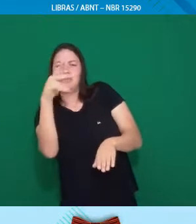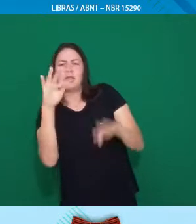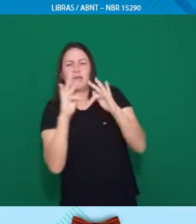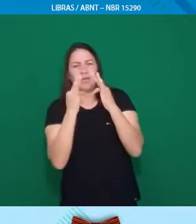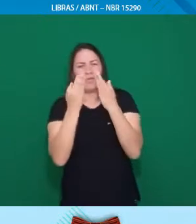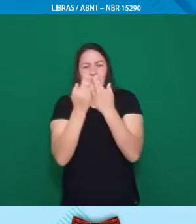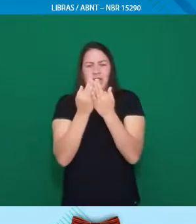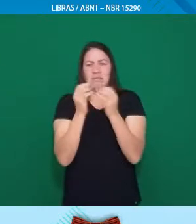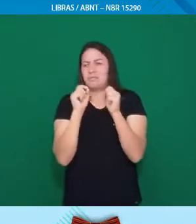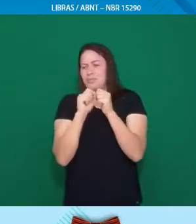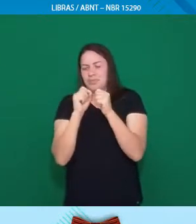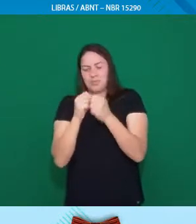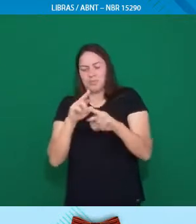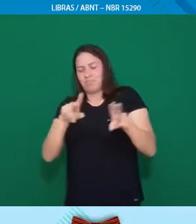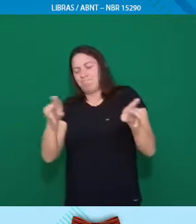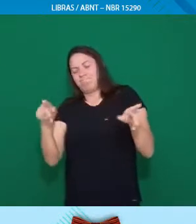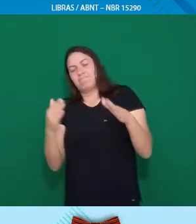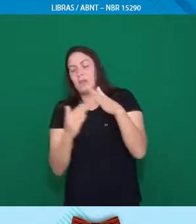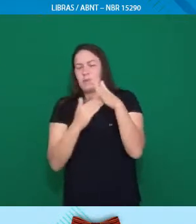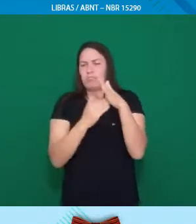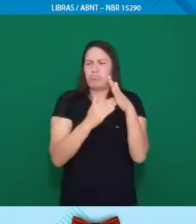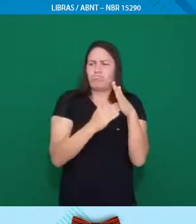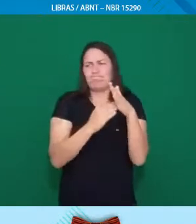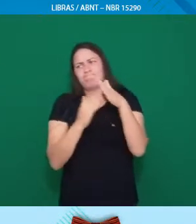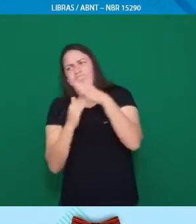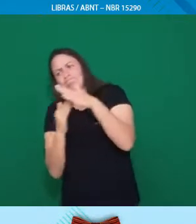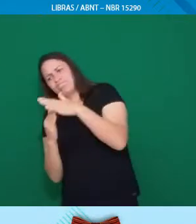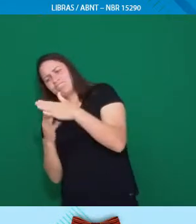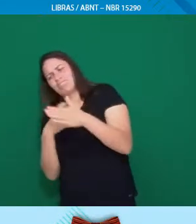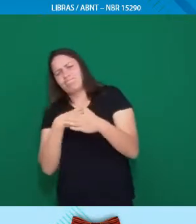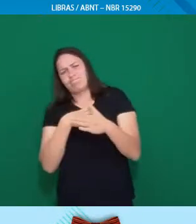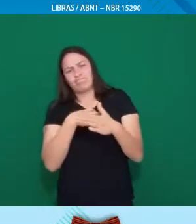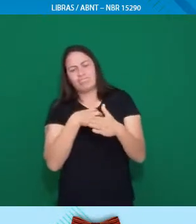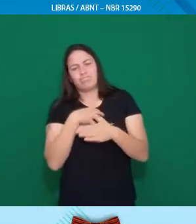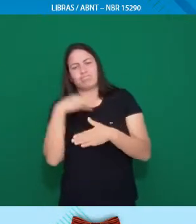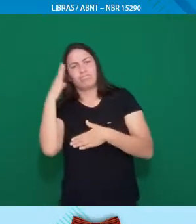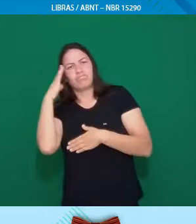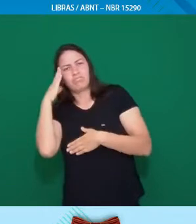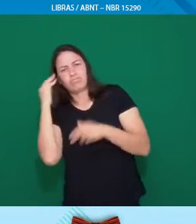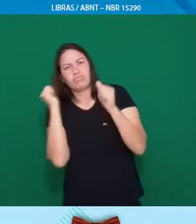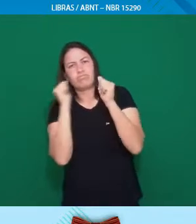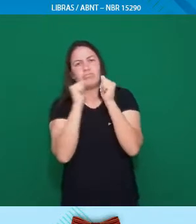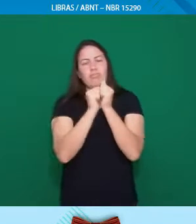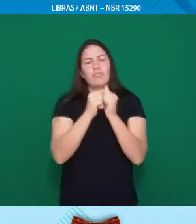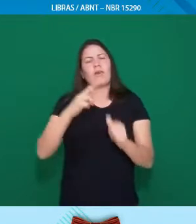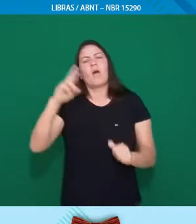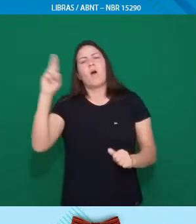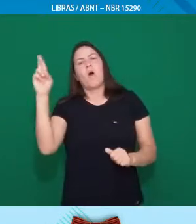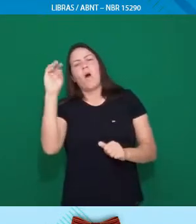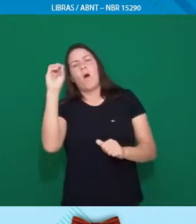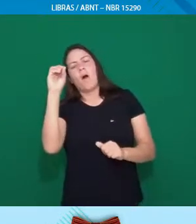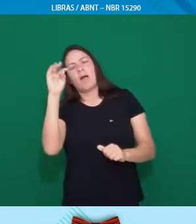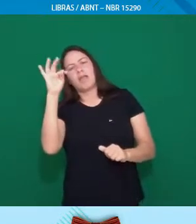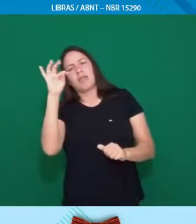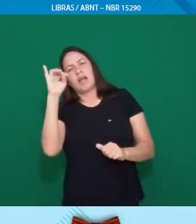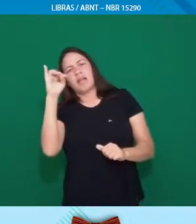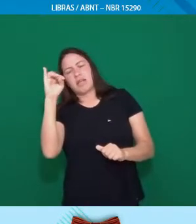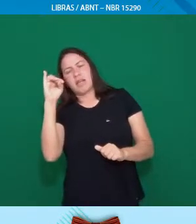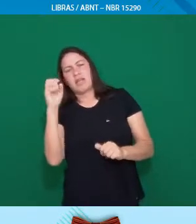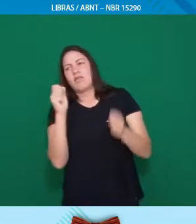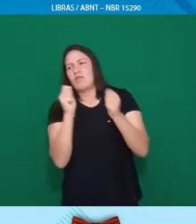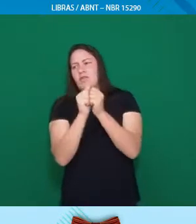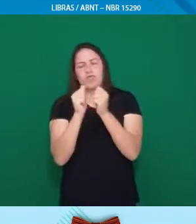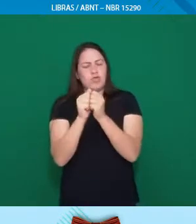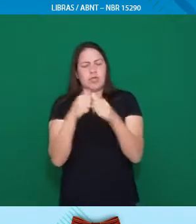tua jornada você que a vida é feita de Fases e momentos a gente sabe disso aí eu sei que junto ao rota de você e teus companheiros